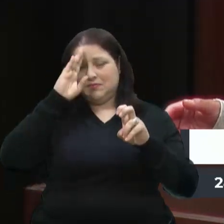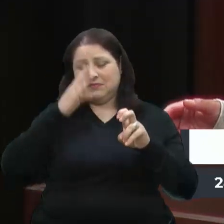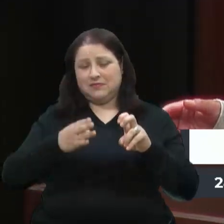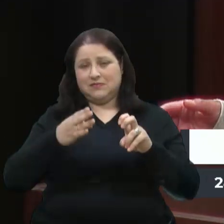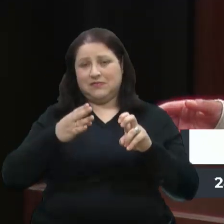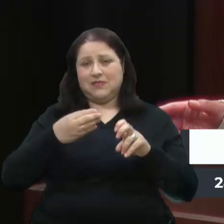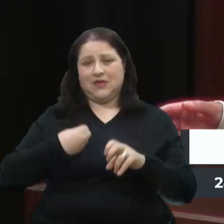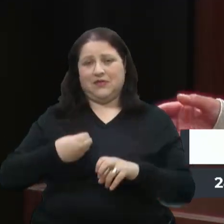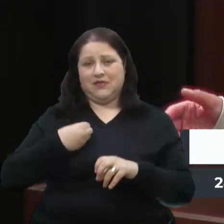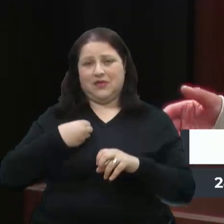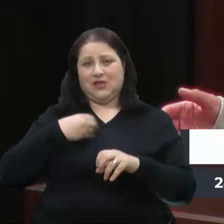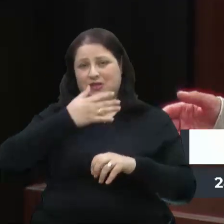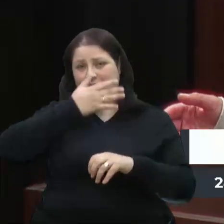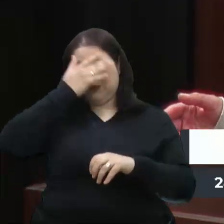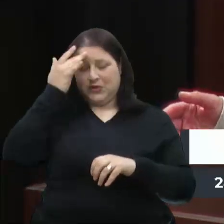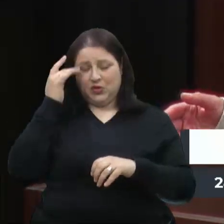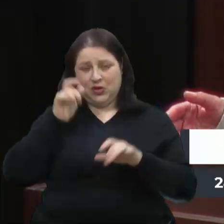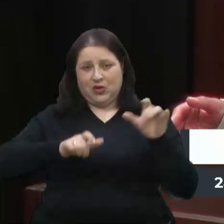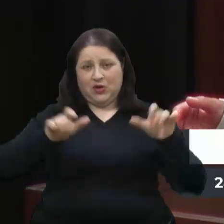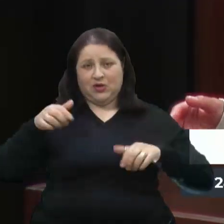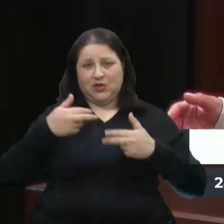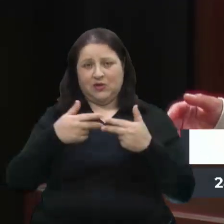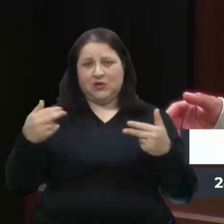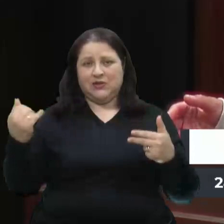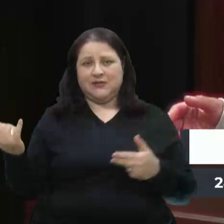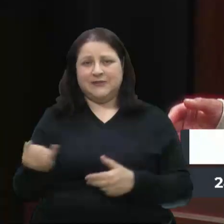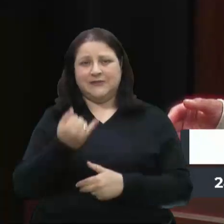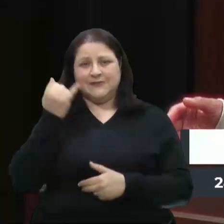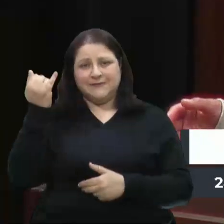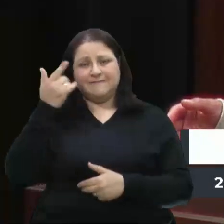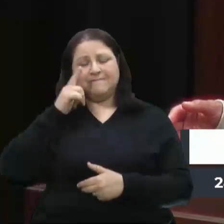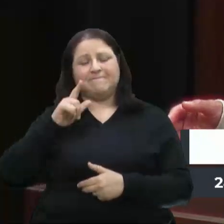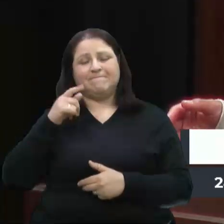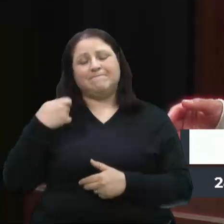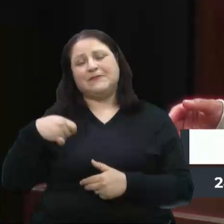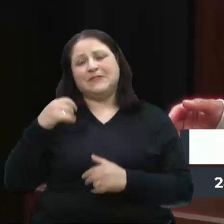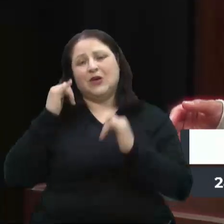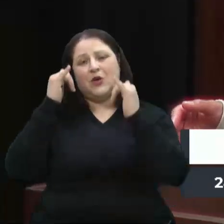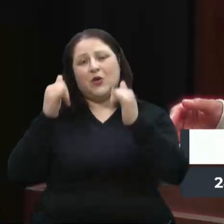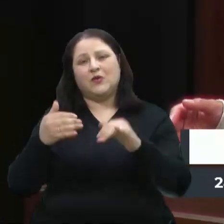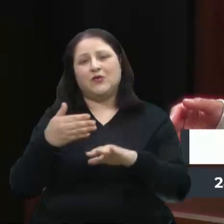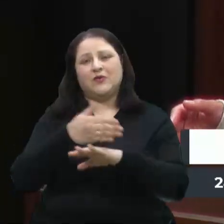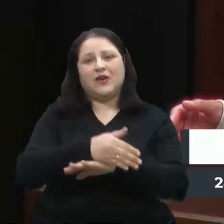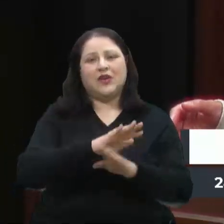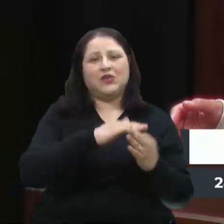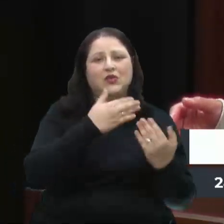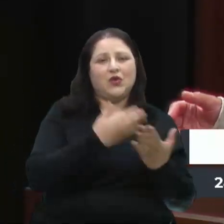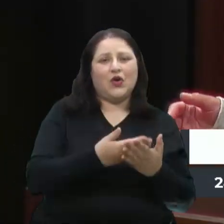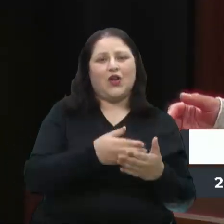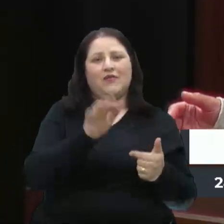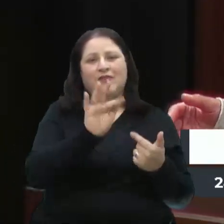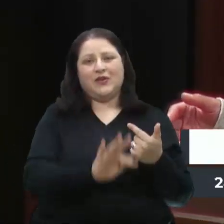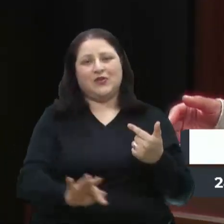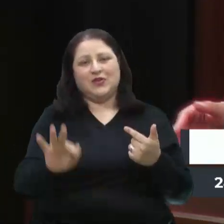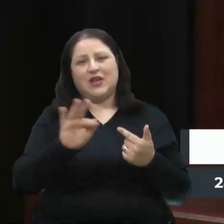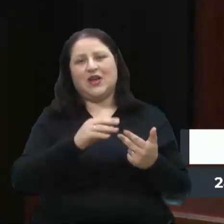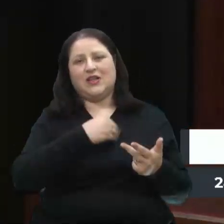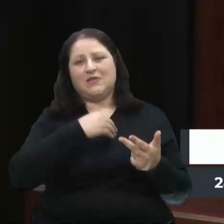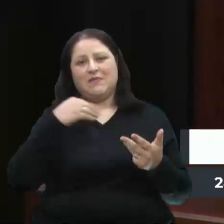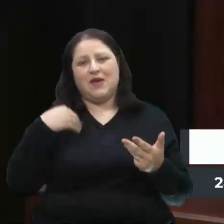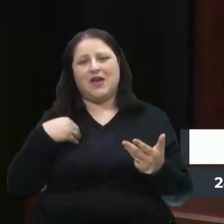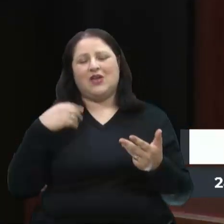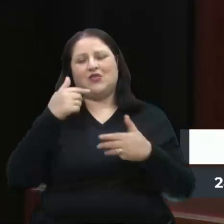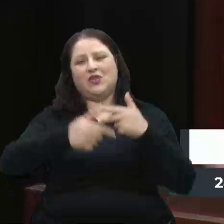das pessoas, é algo fundamental para ir para a escola, para a faculdade, para o médico, para o trabalho. As pessoas